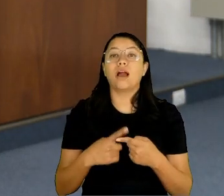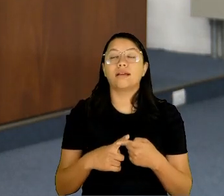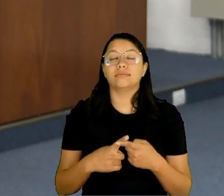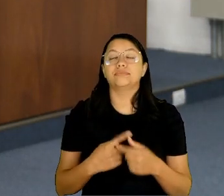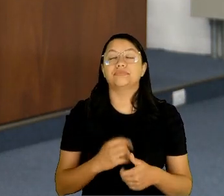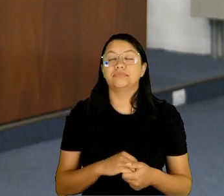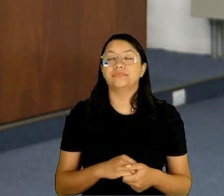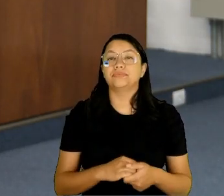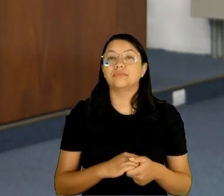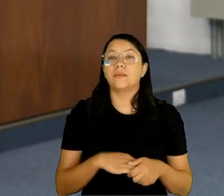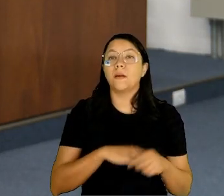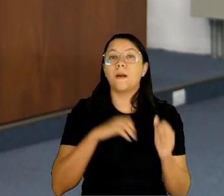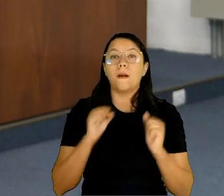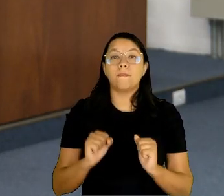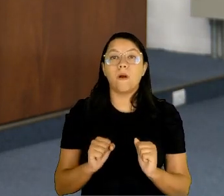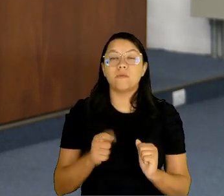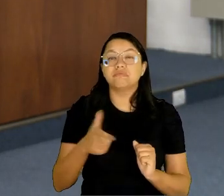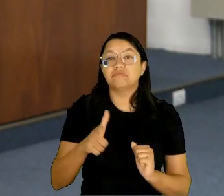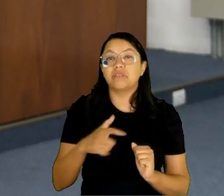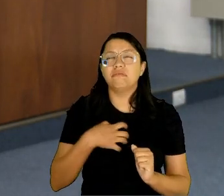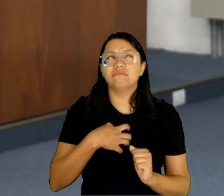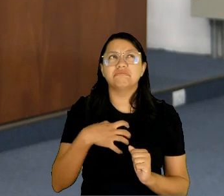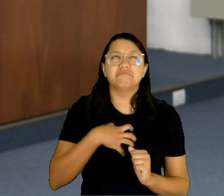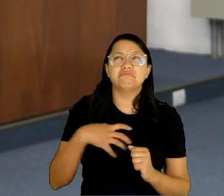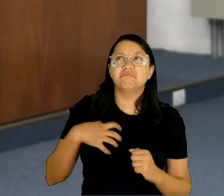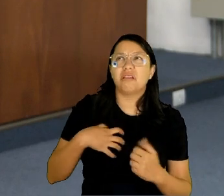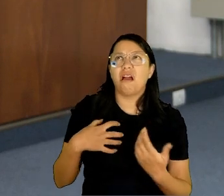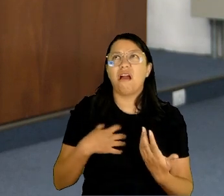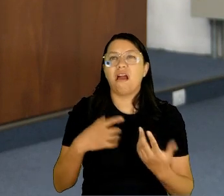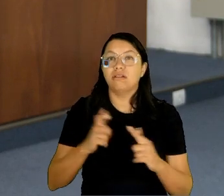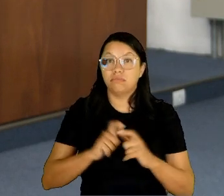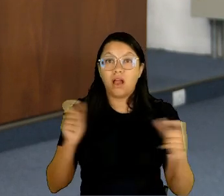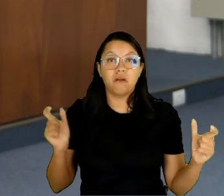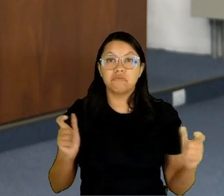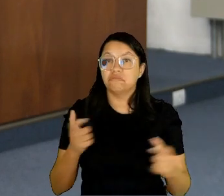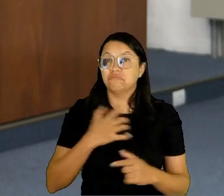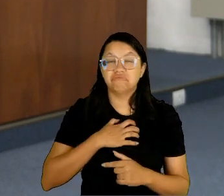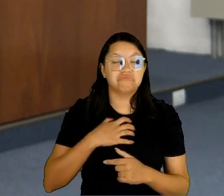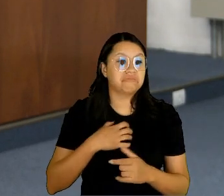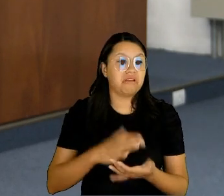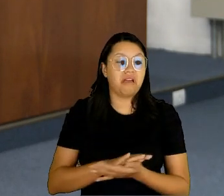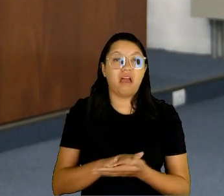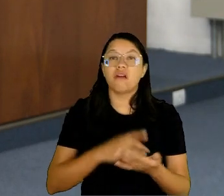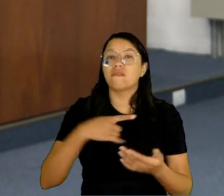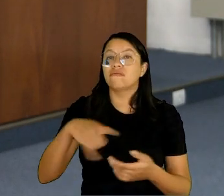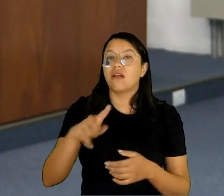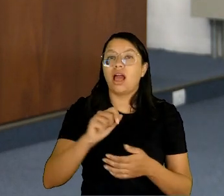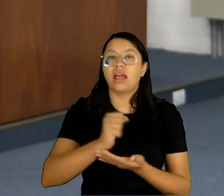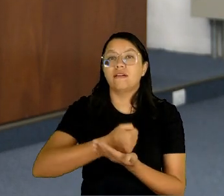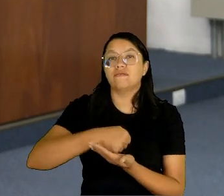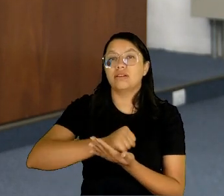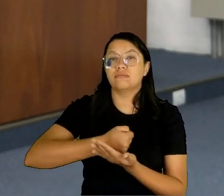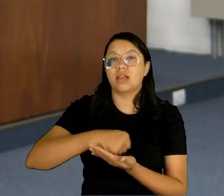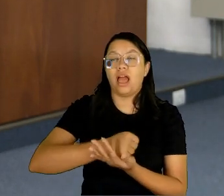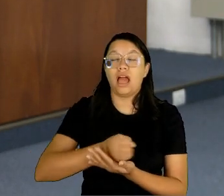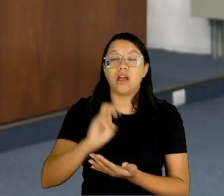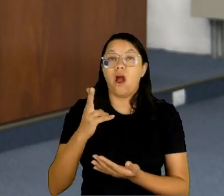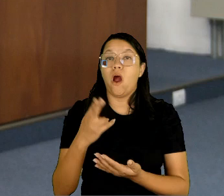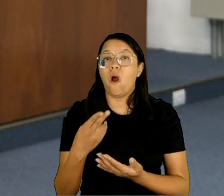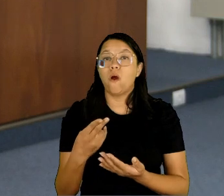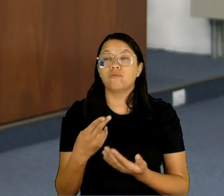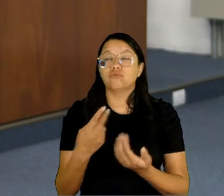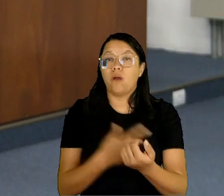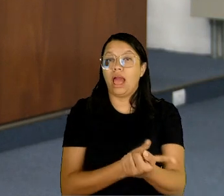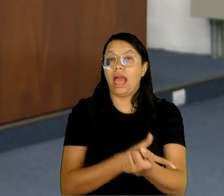a hipertensão, ela pode não causar sintomas e é assim na maioria das vezes. O paciente passa na farmácia ou vai no